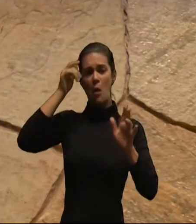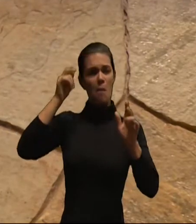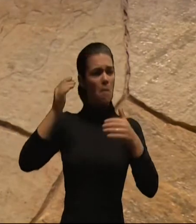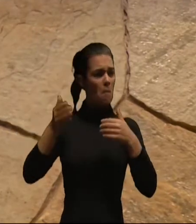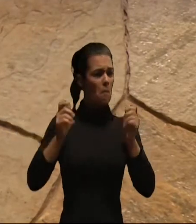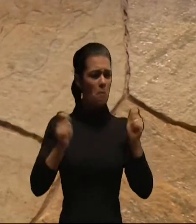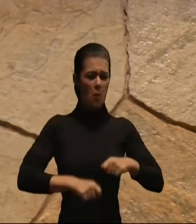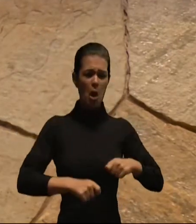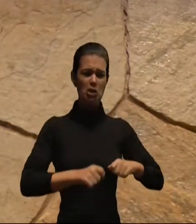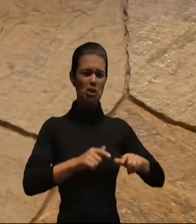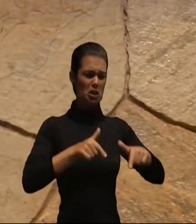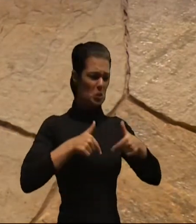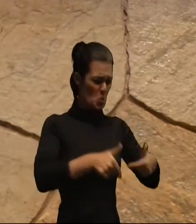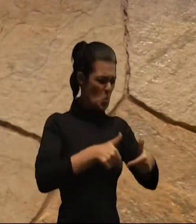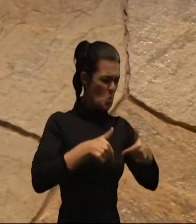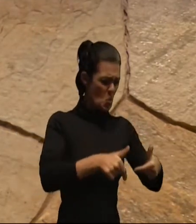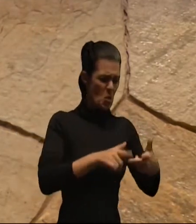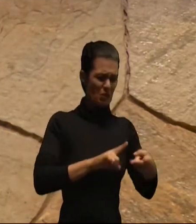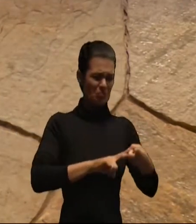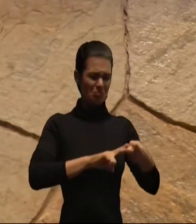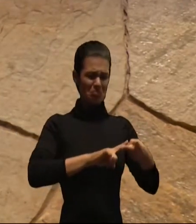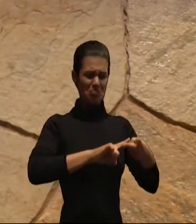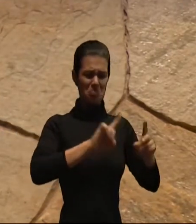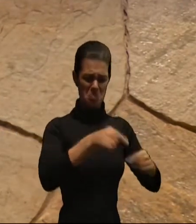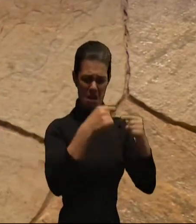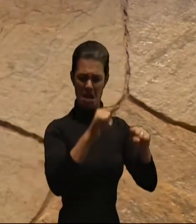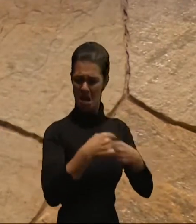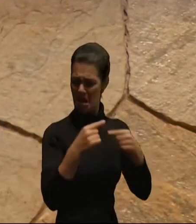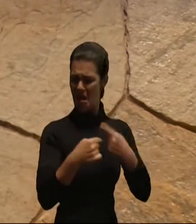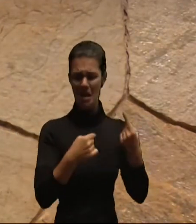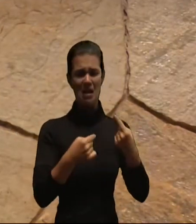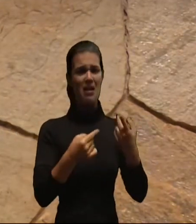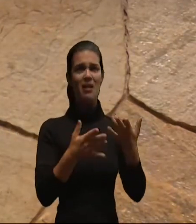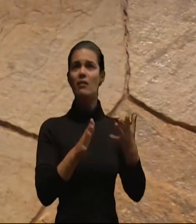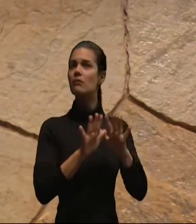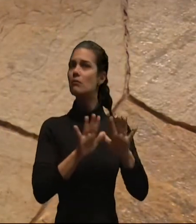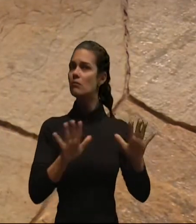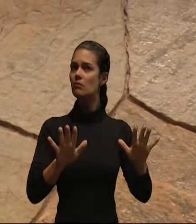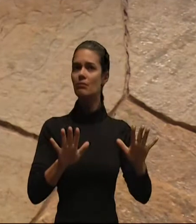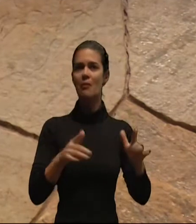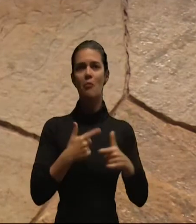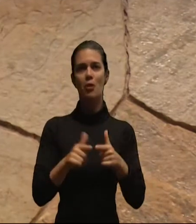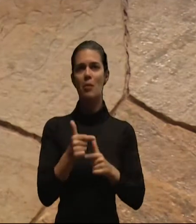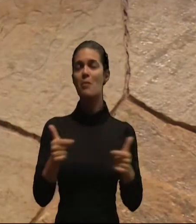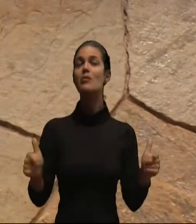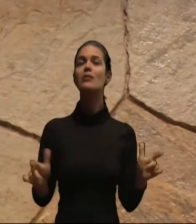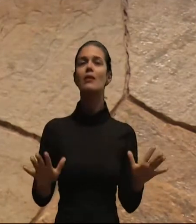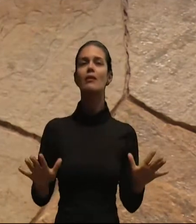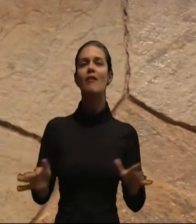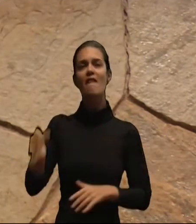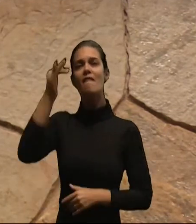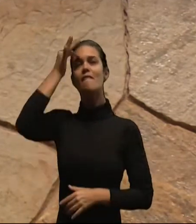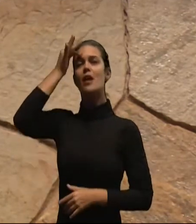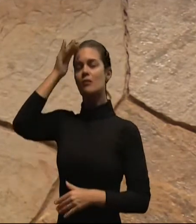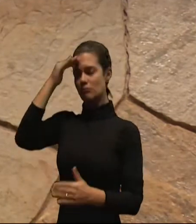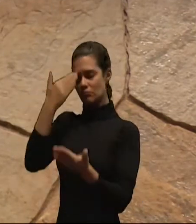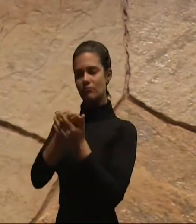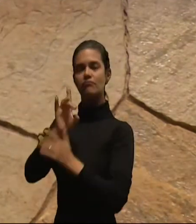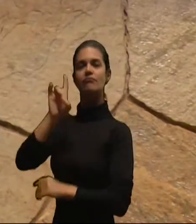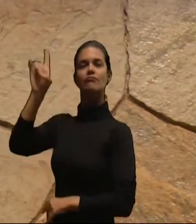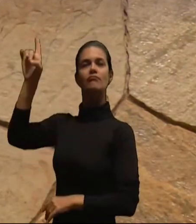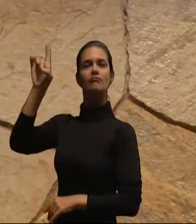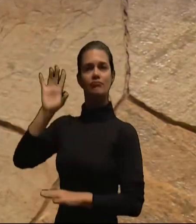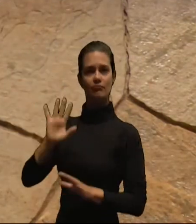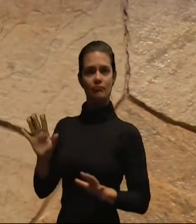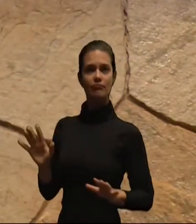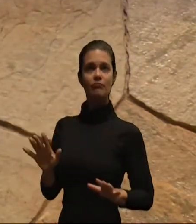qualquer luta, qualquer dificuldade, dentro da permissão do Senhor. E naturalmente que este é um tempo de